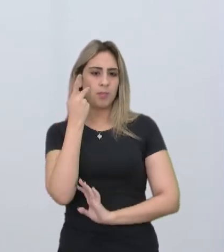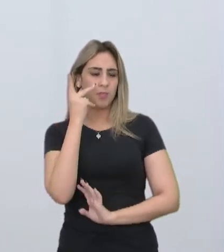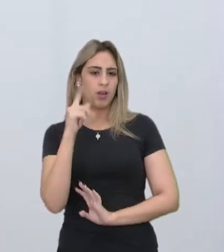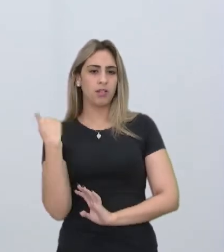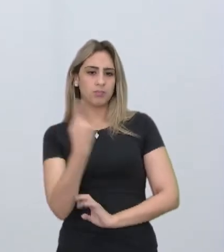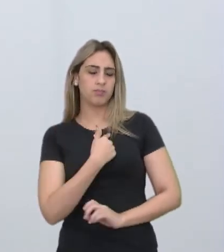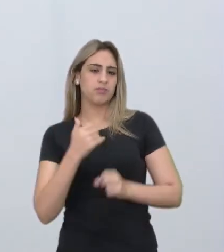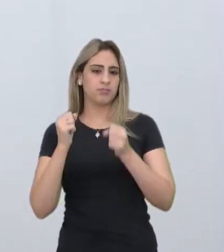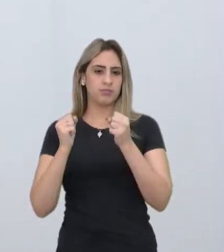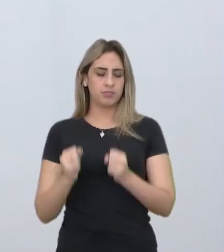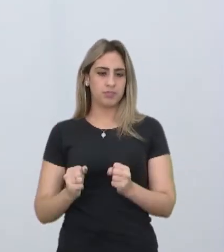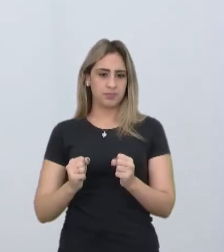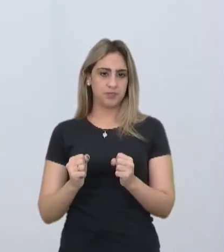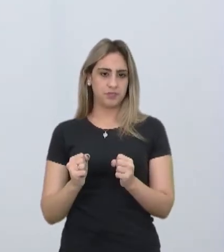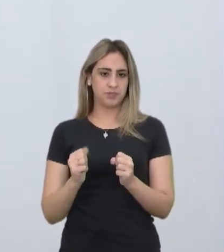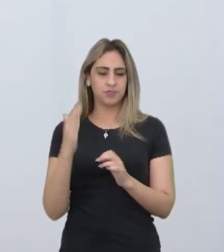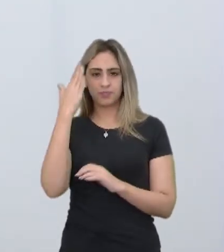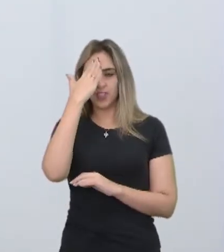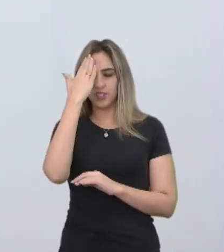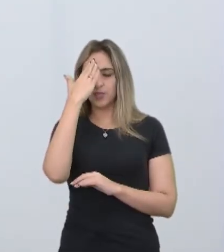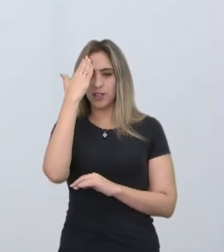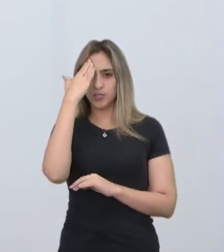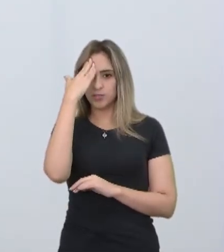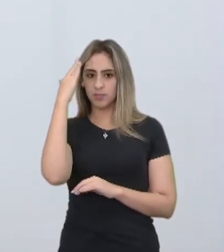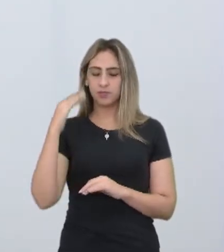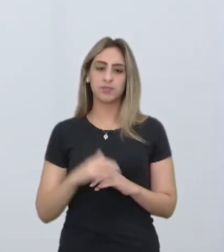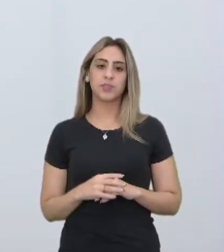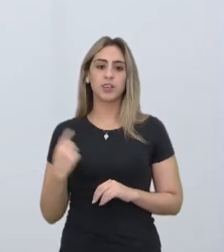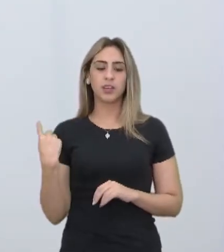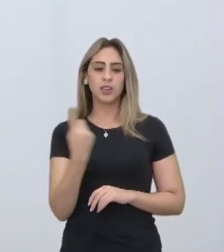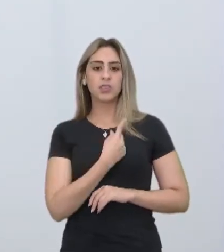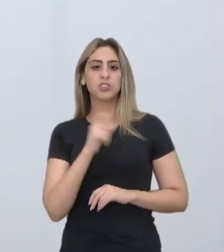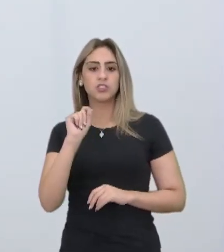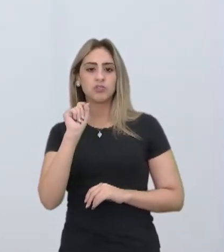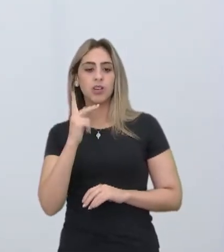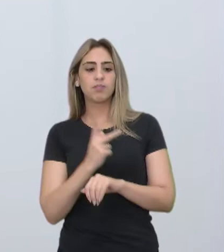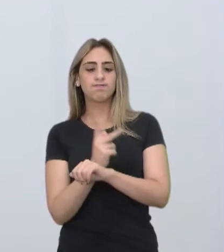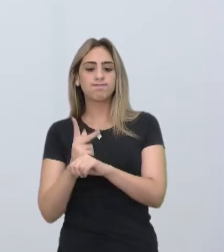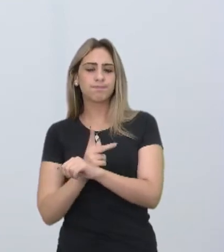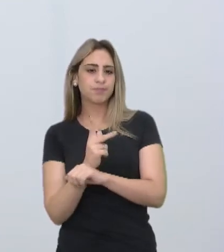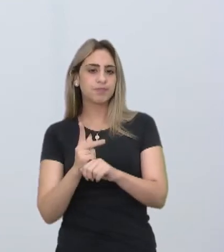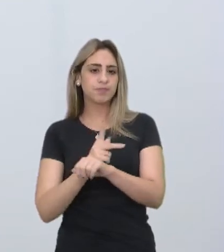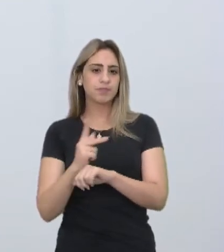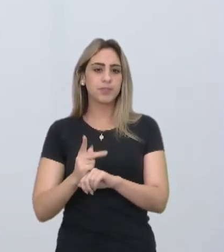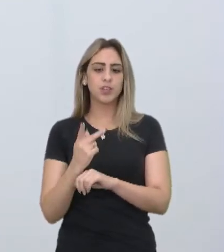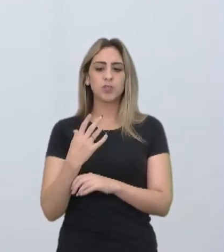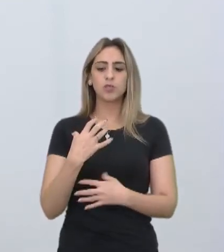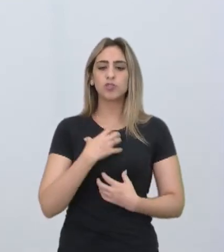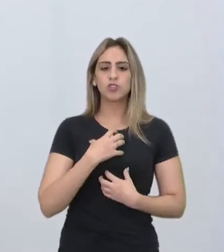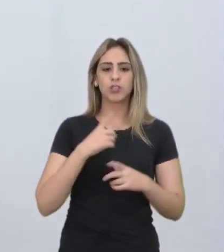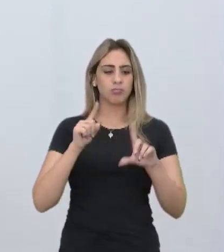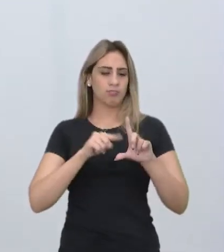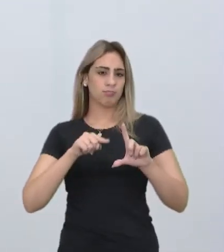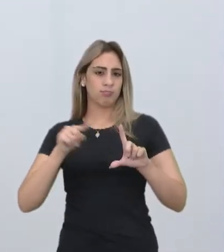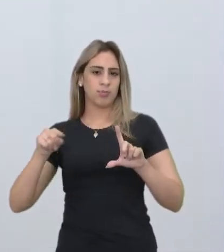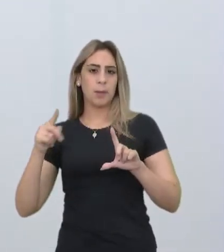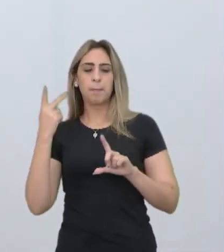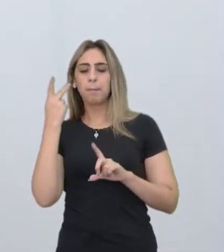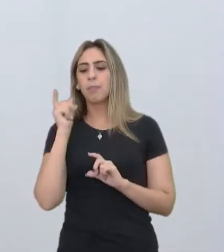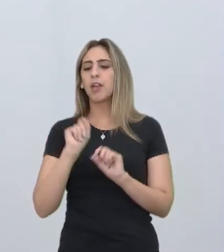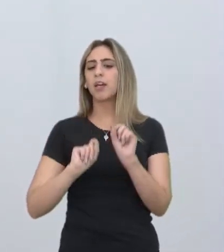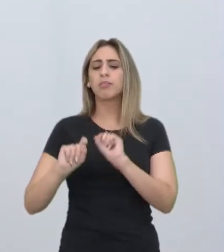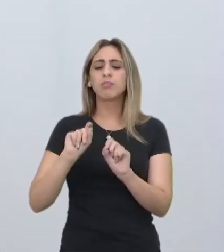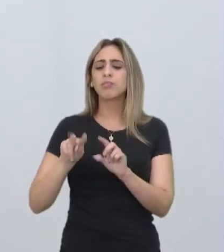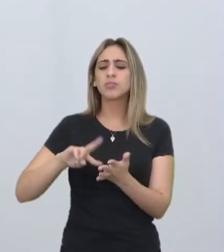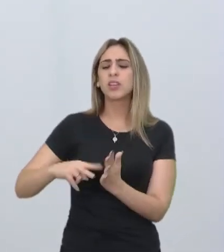gente possa entender exatamente o que a gente vai procurar num determinado dado, para que